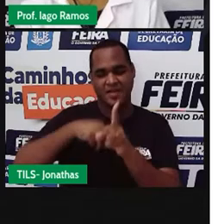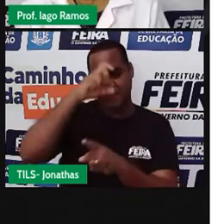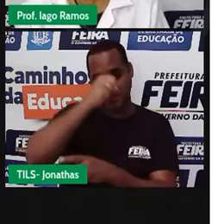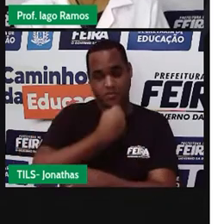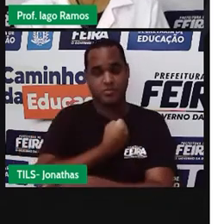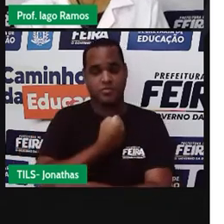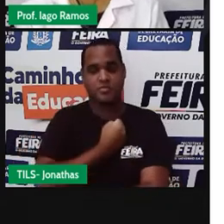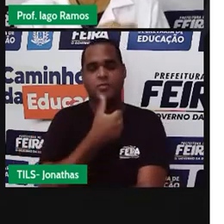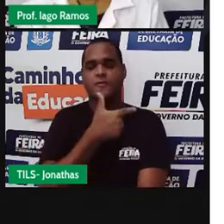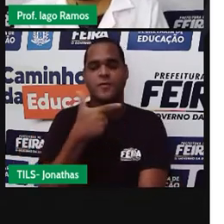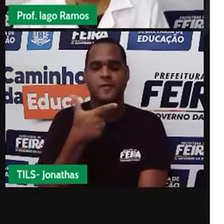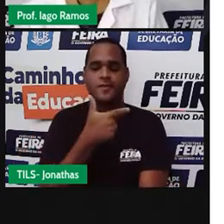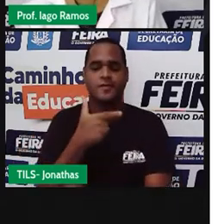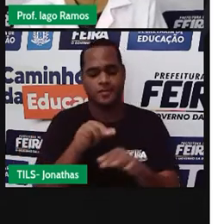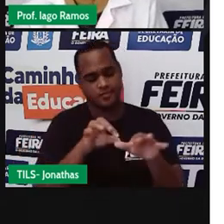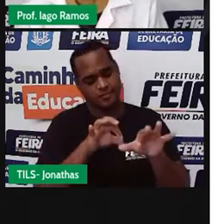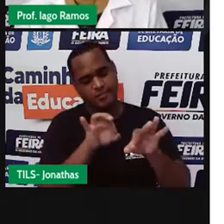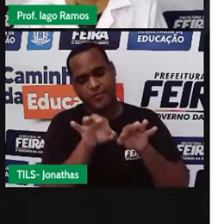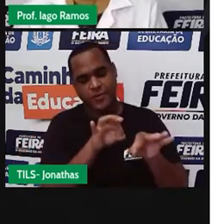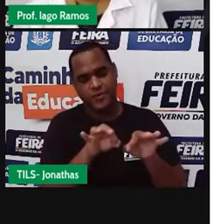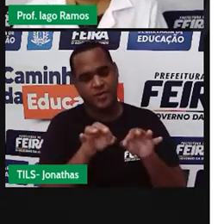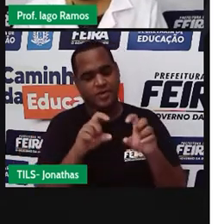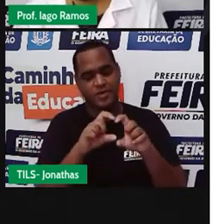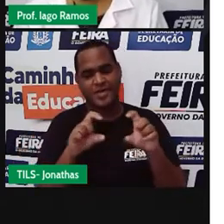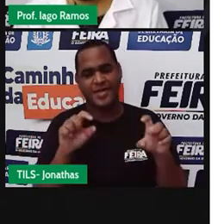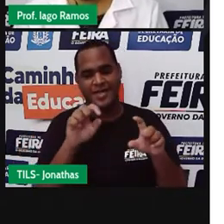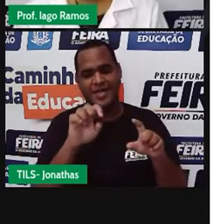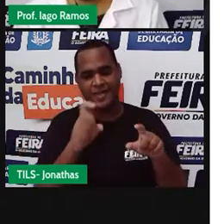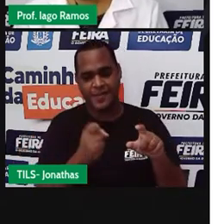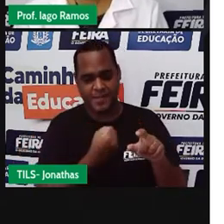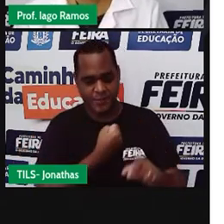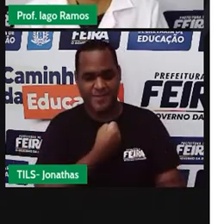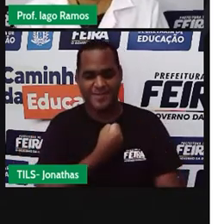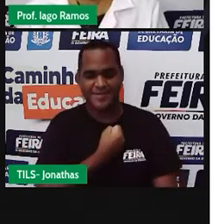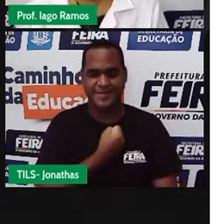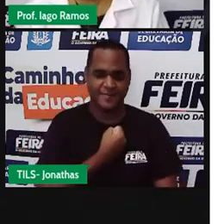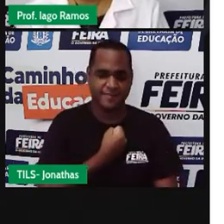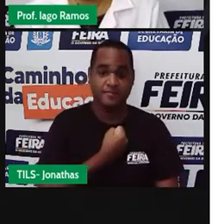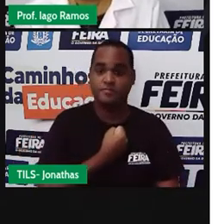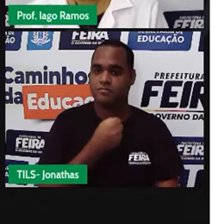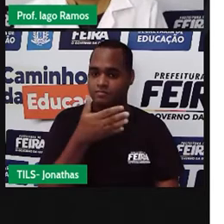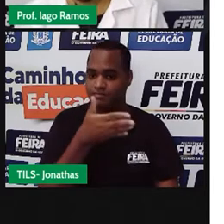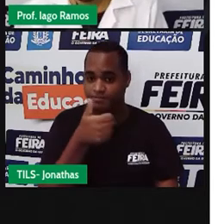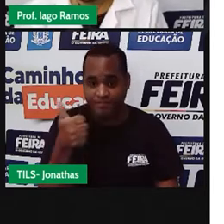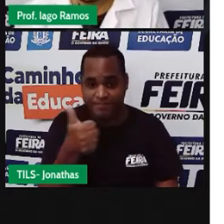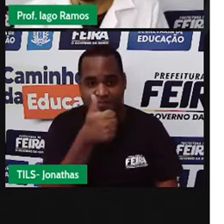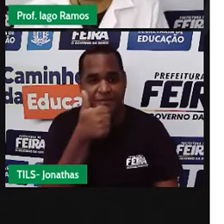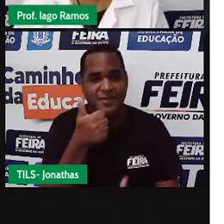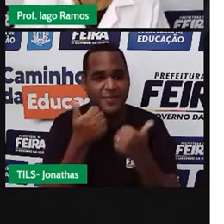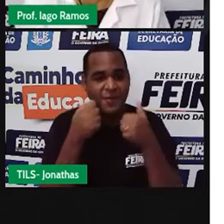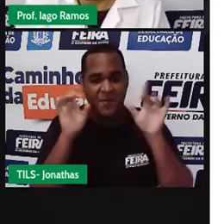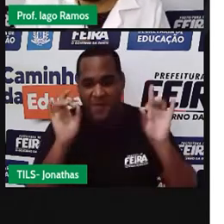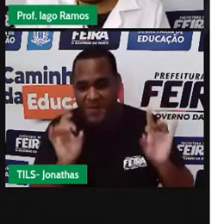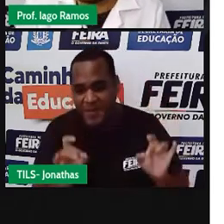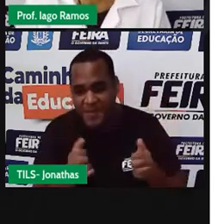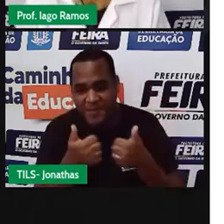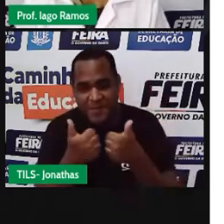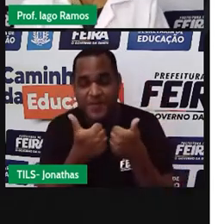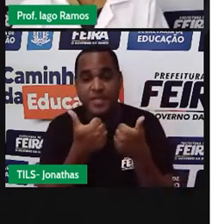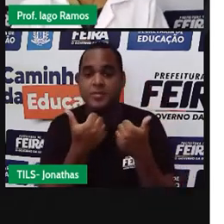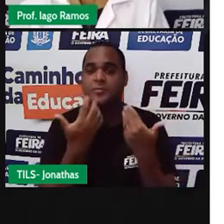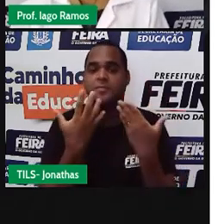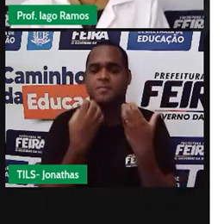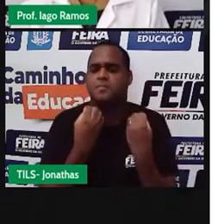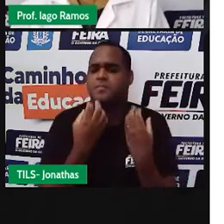a resolver uma expressão numérica tá beleza massa bom